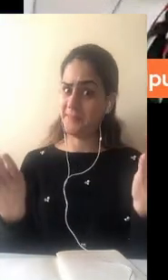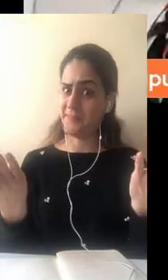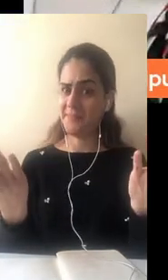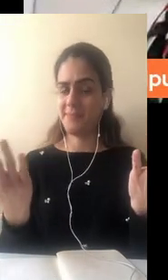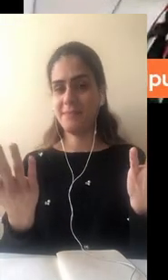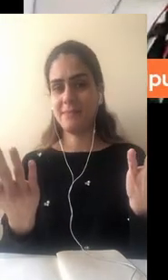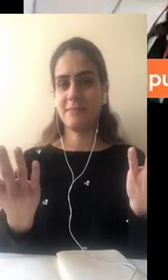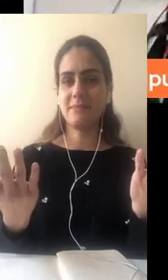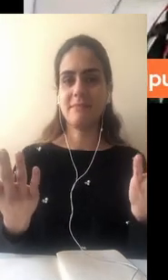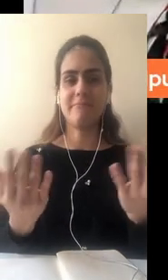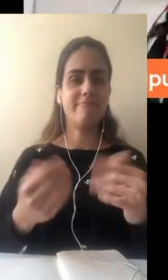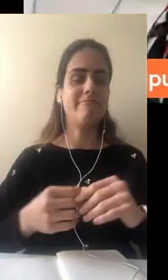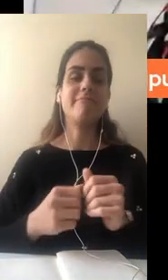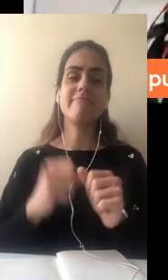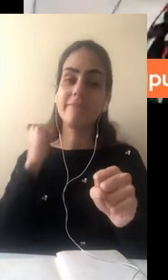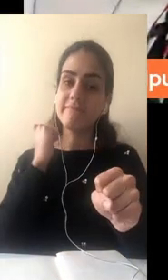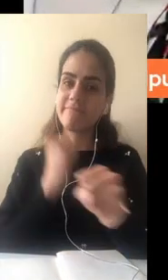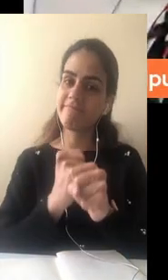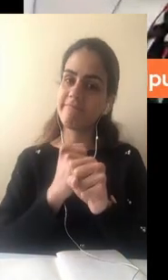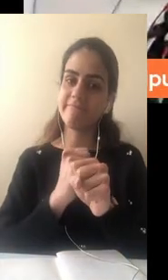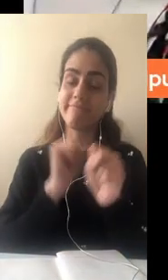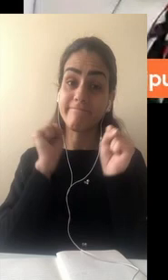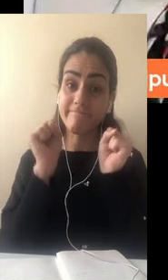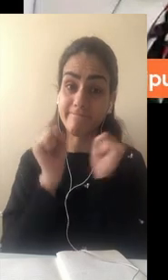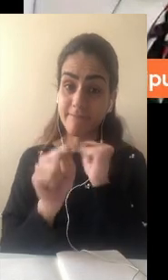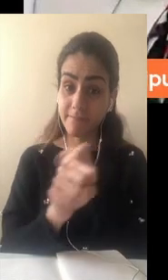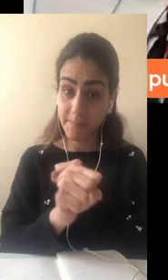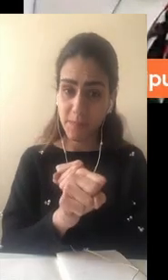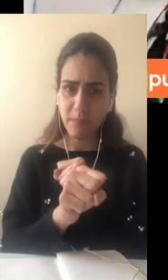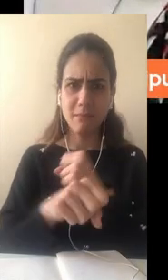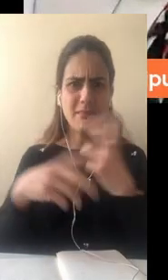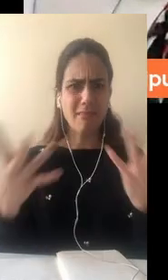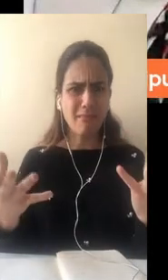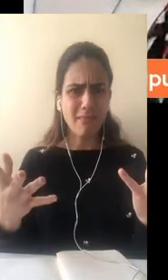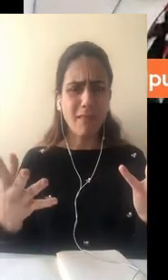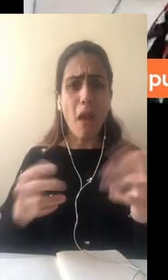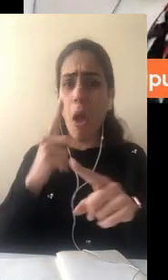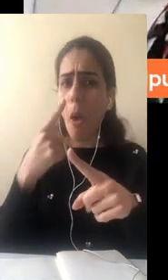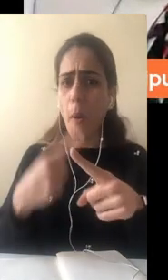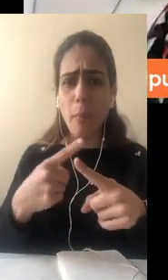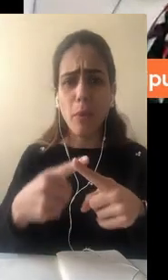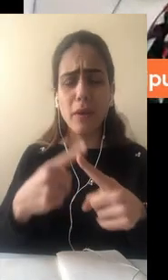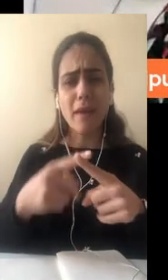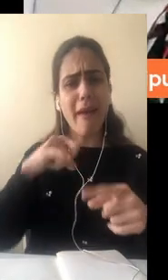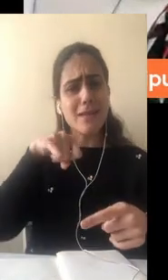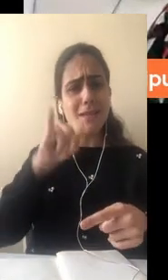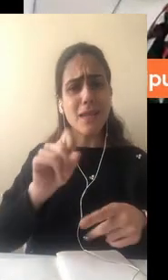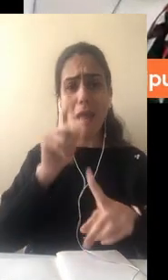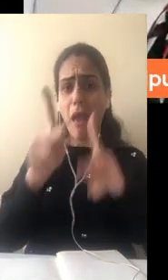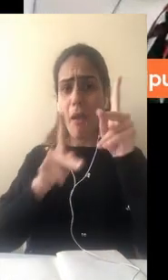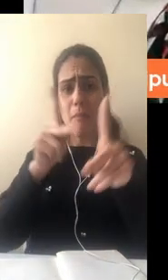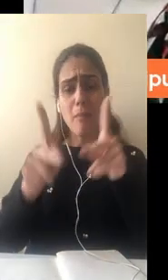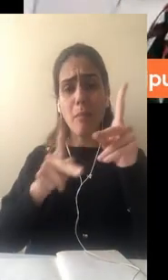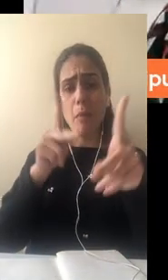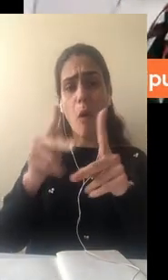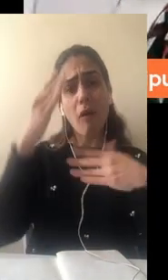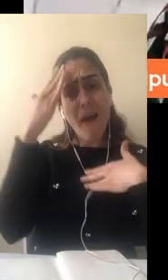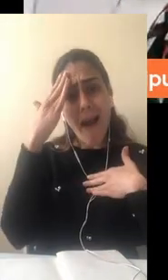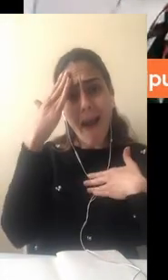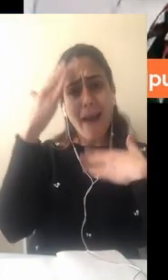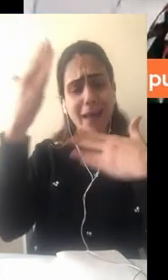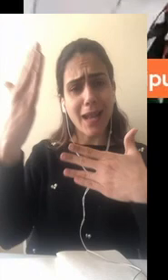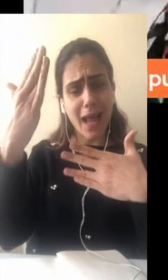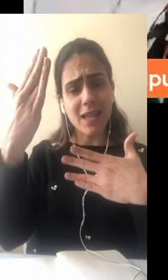é disruptivo para nós aí. Se há um povo que agradece a uma divindade por algo,